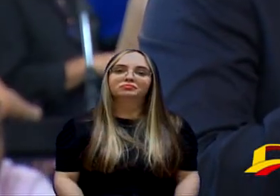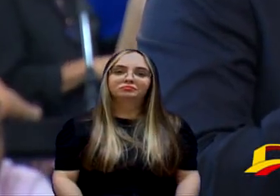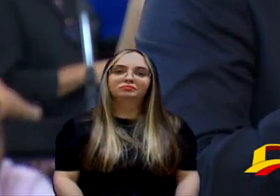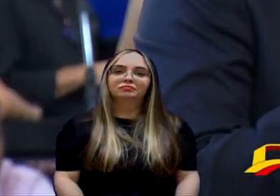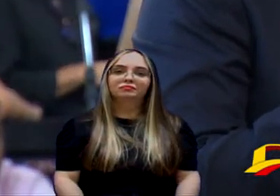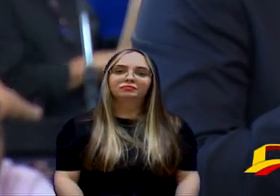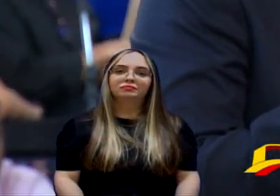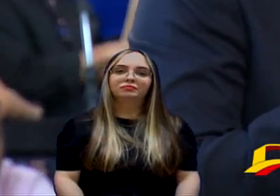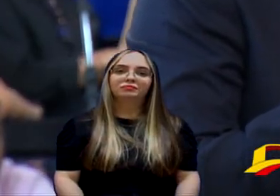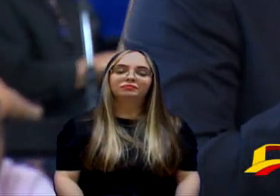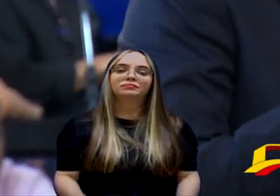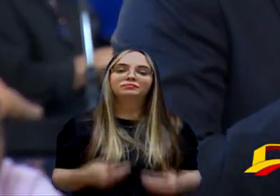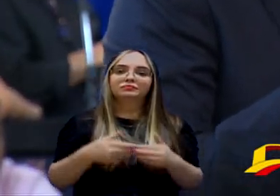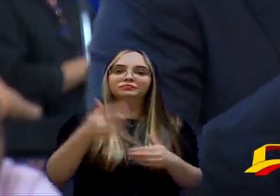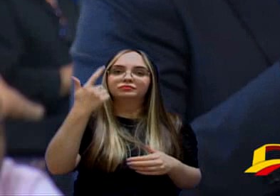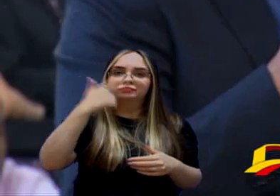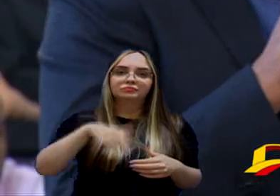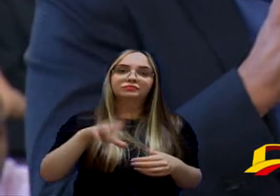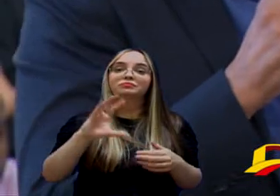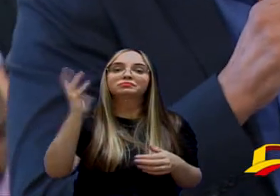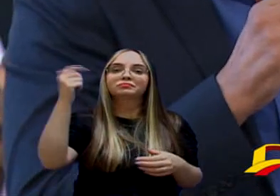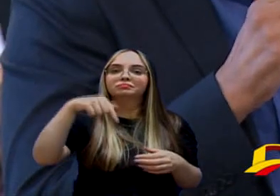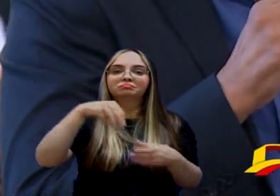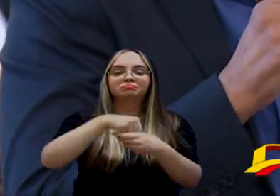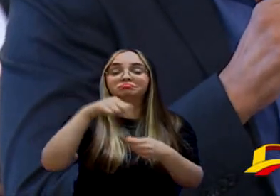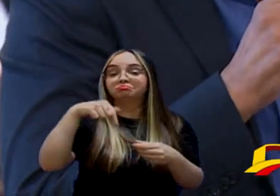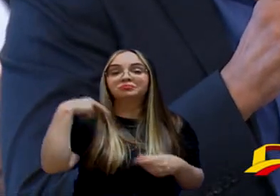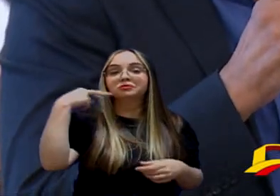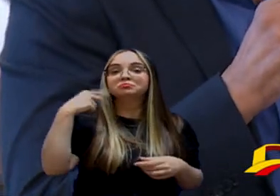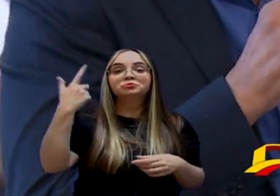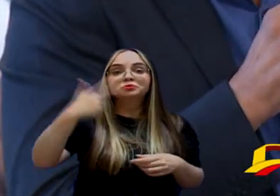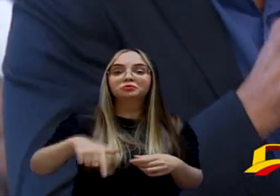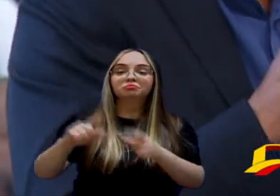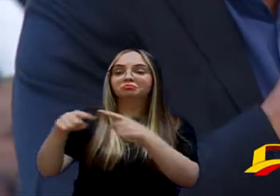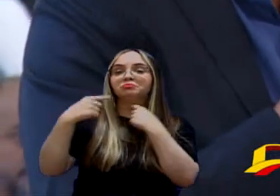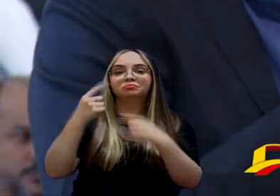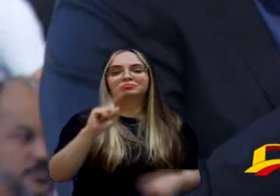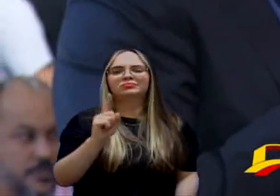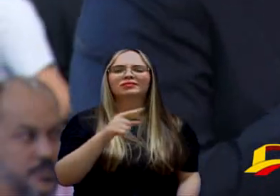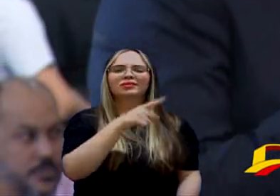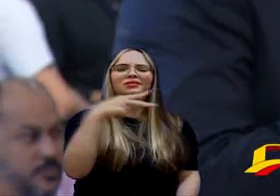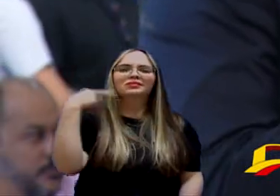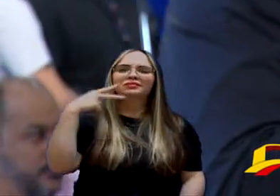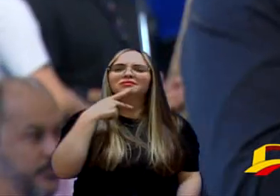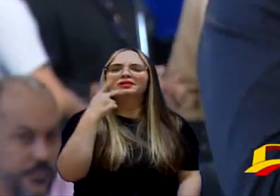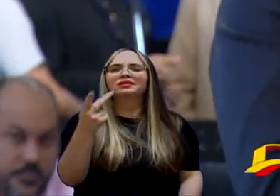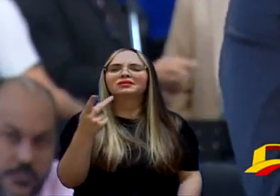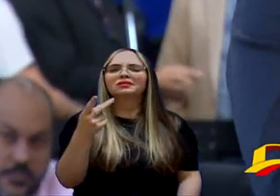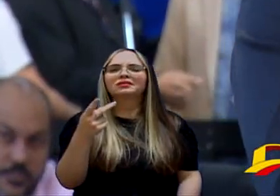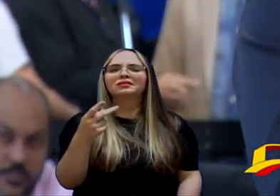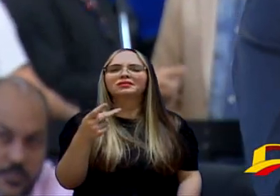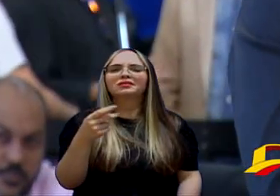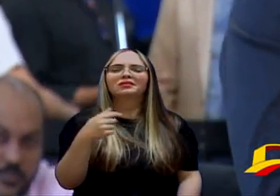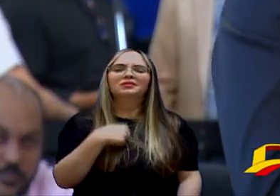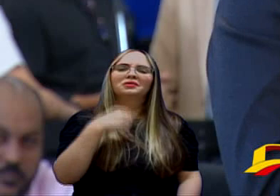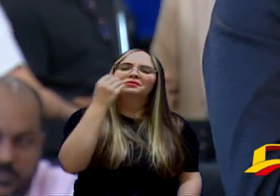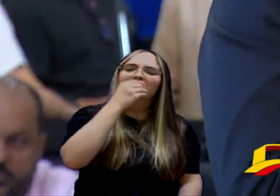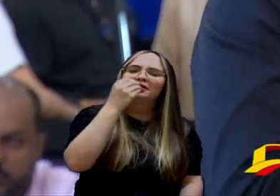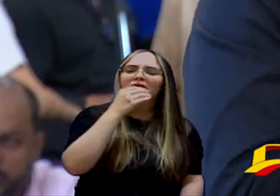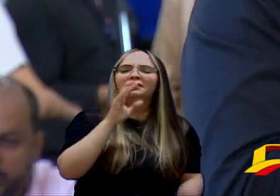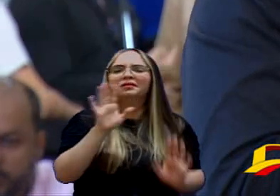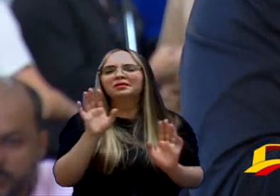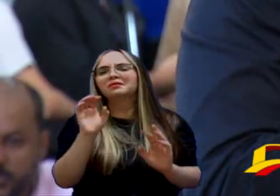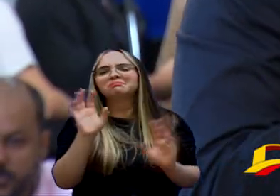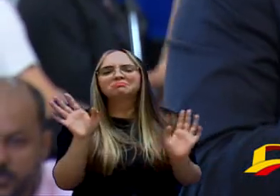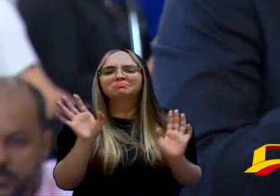novamente agressões como essa a um vereador em relação a vereadora dizer que é fraco